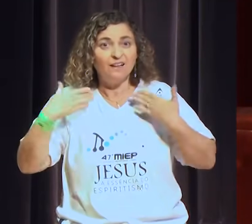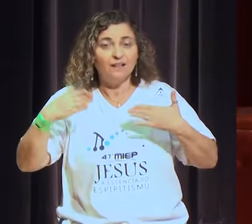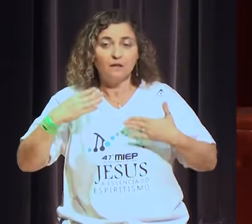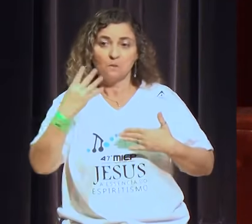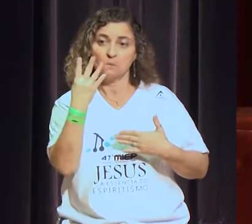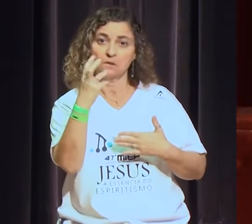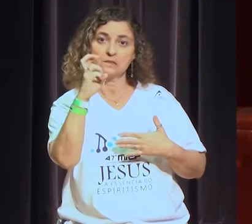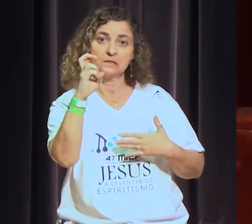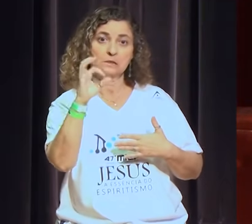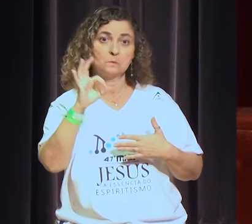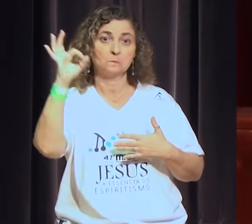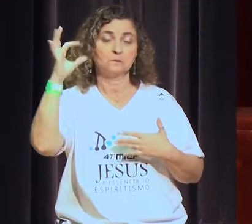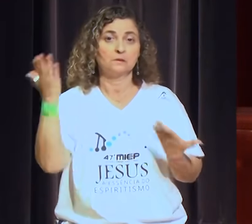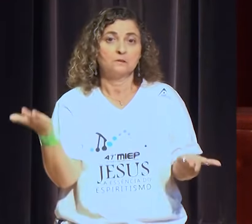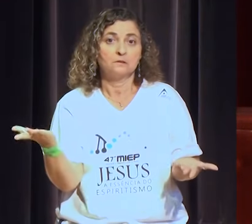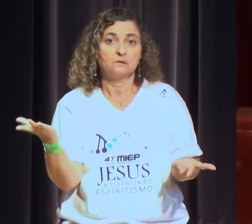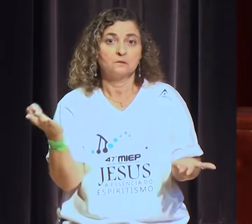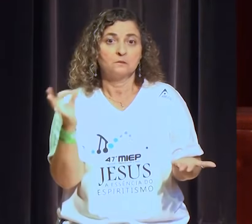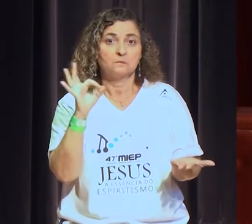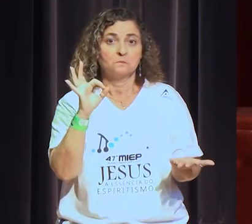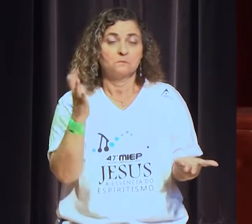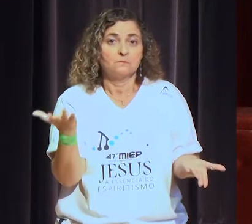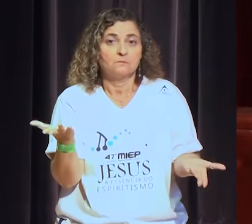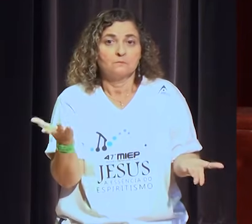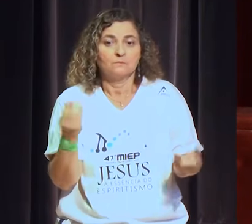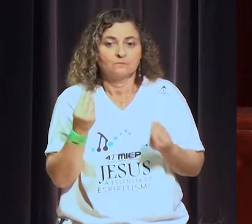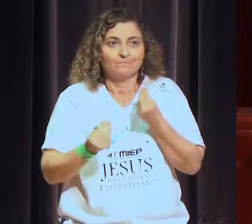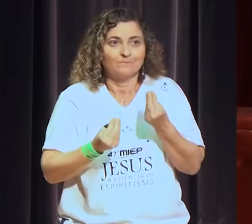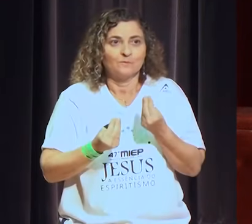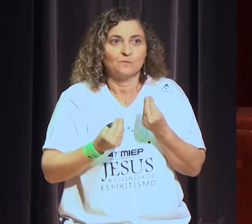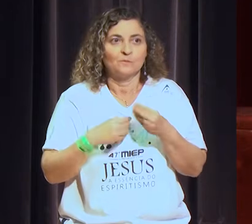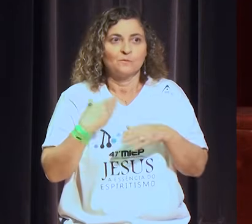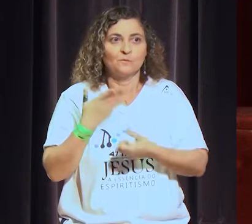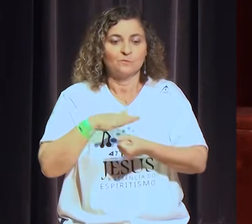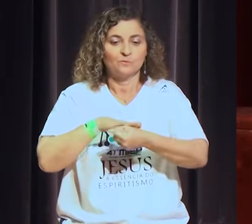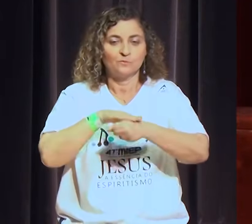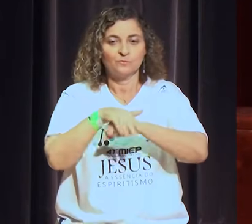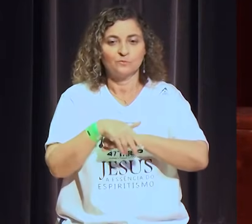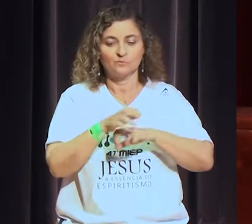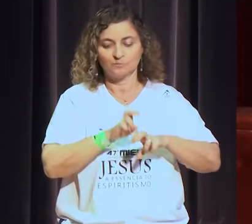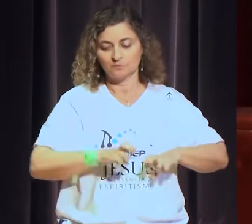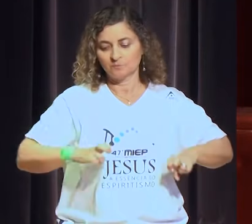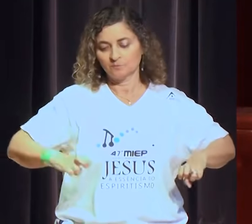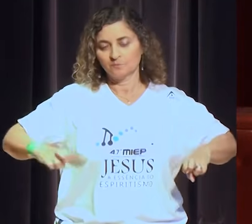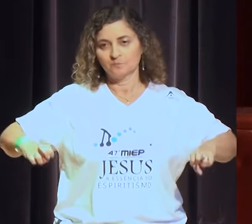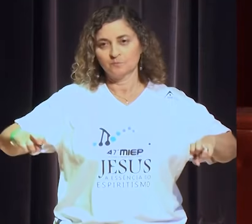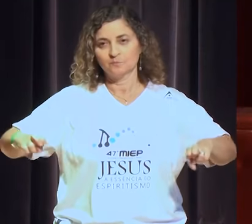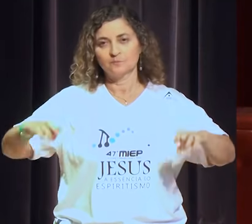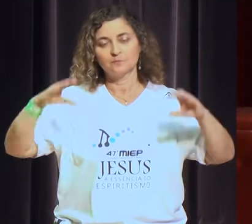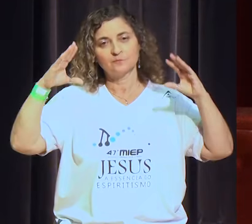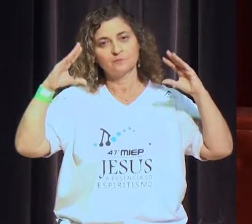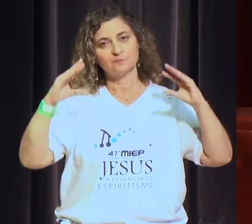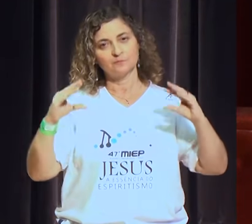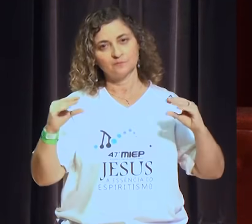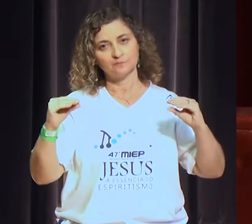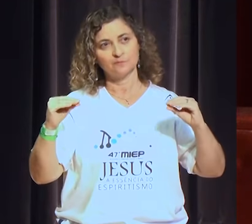já está mais agradável. 44, 45. Não é? Está mais amena.